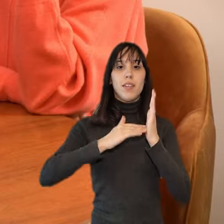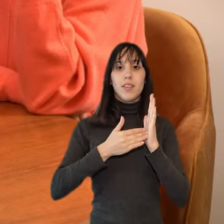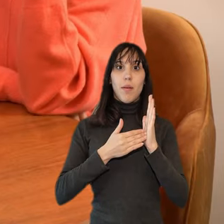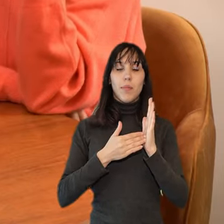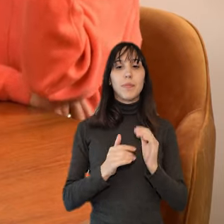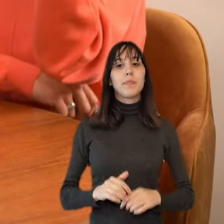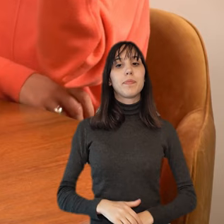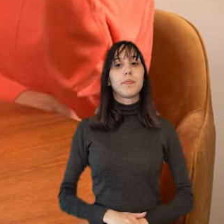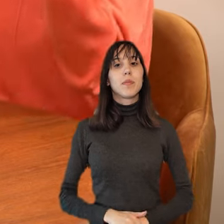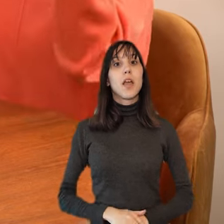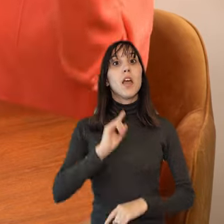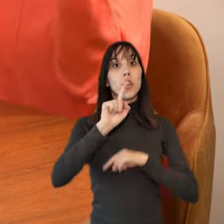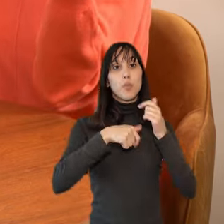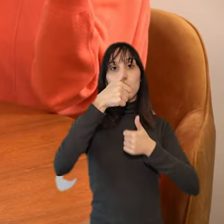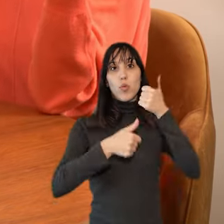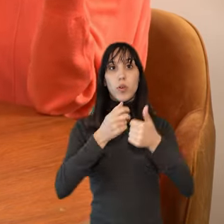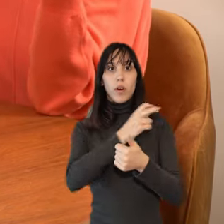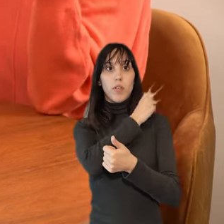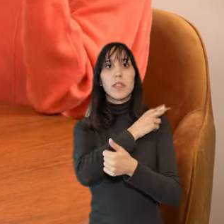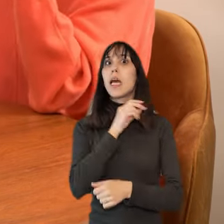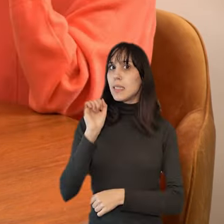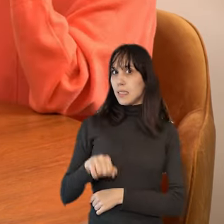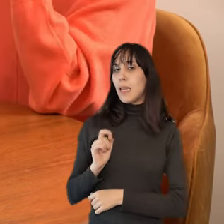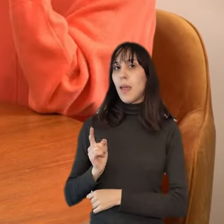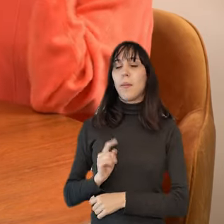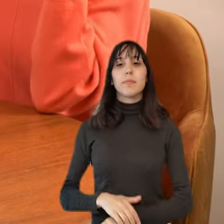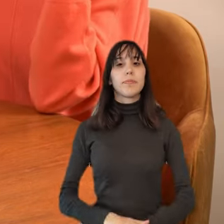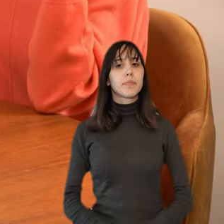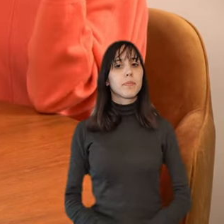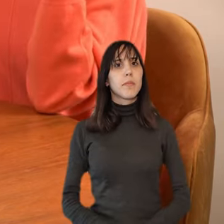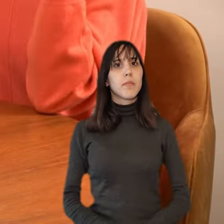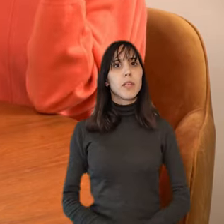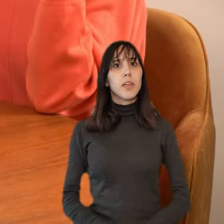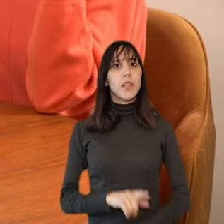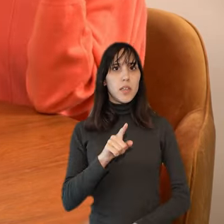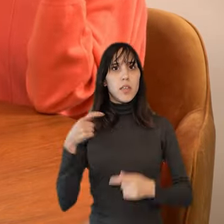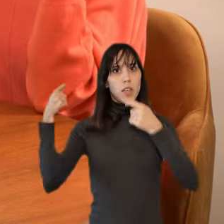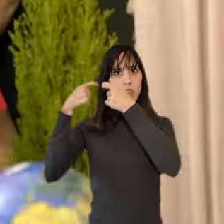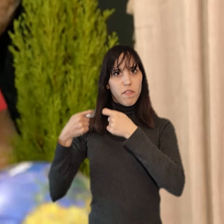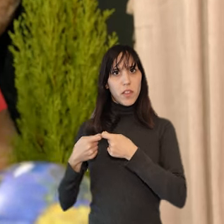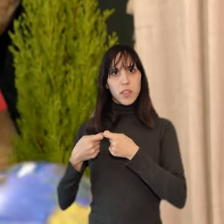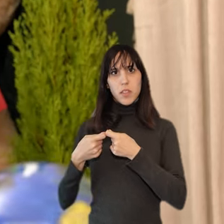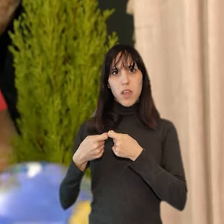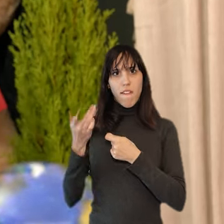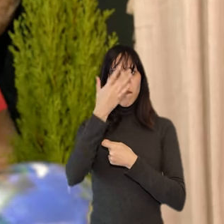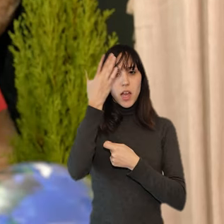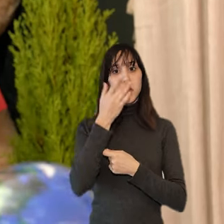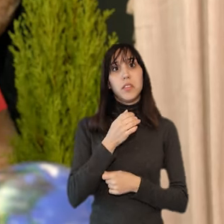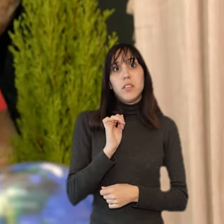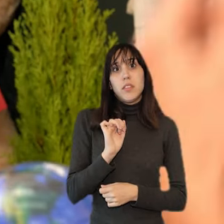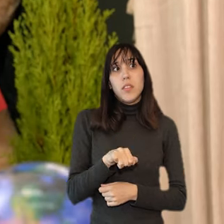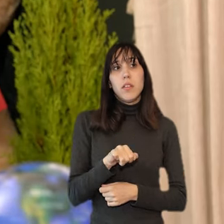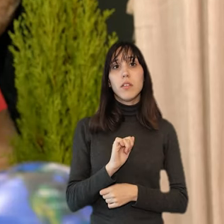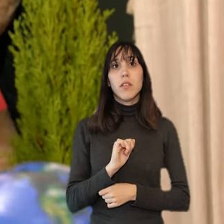sucesso para concorrer à faculdade universidade e é fácil de obter essas equivalências sim e